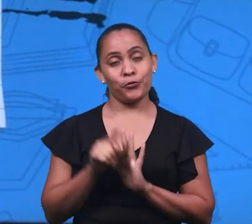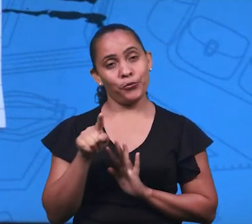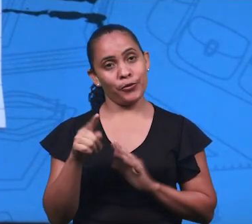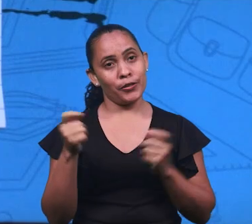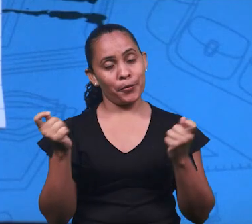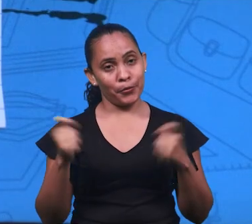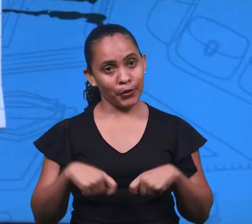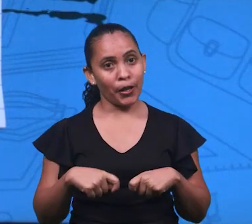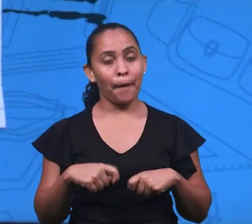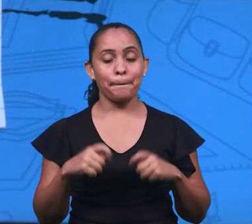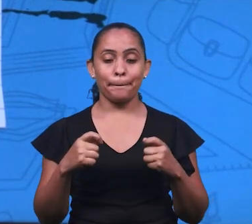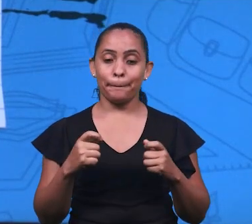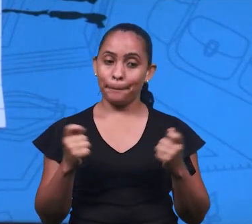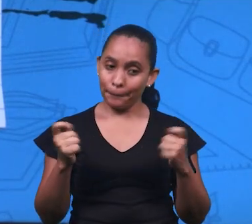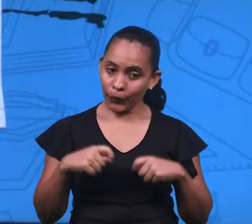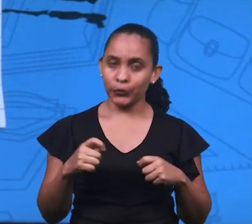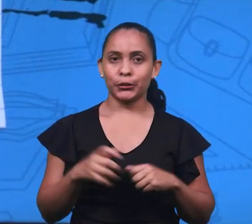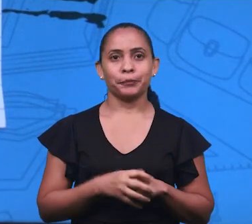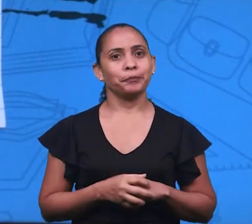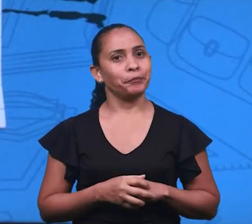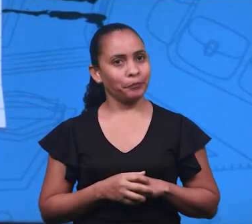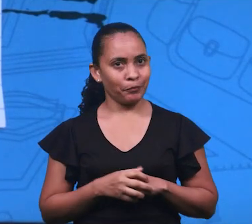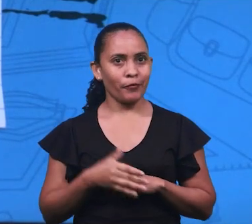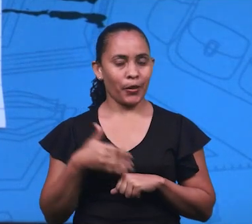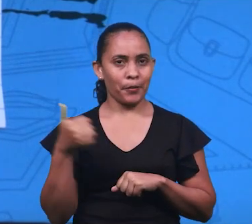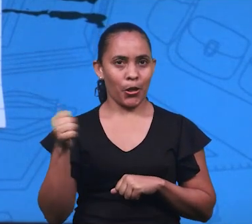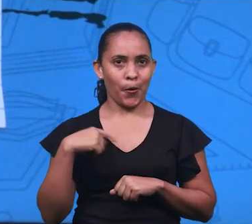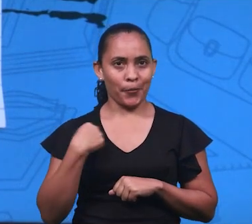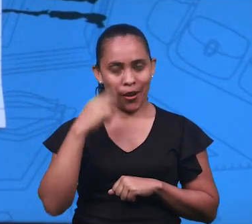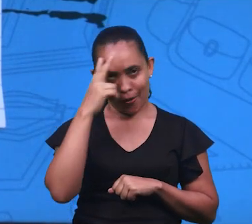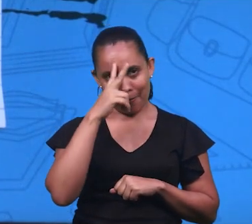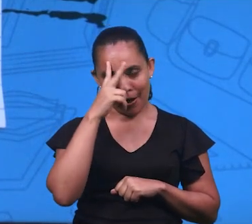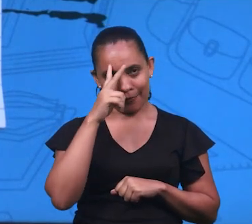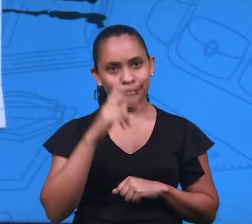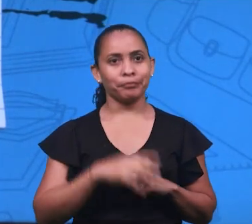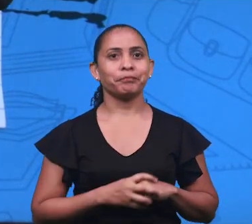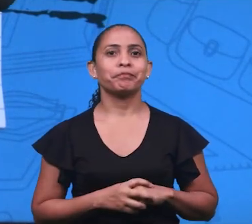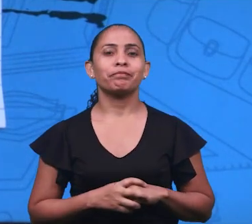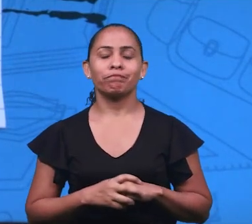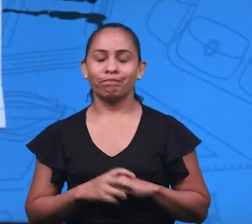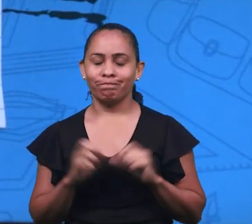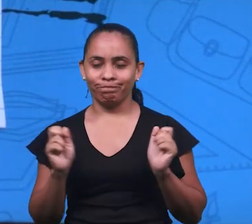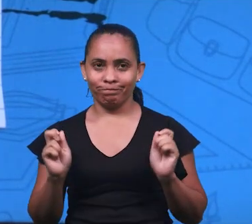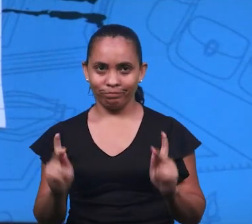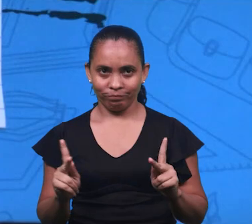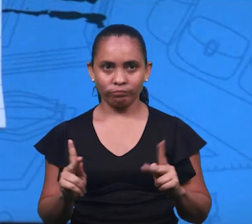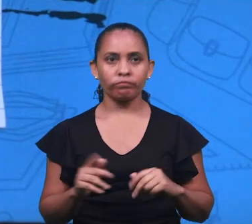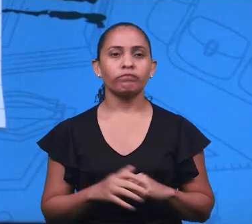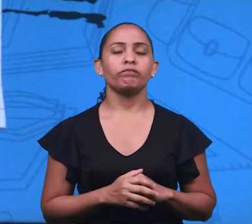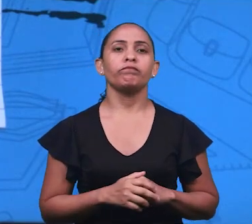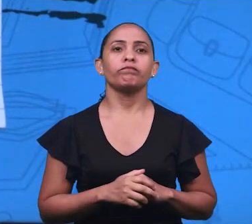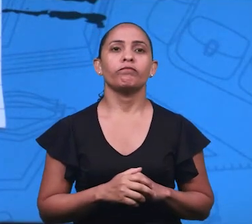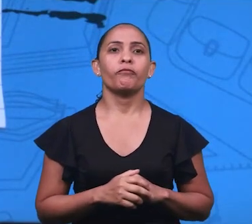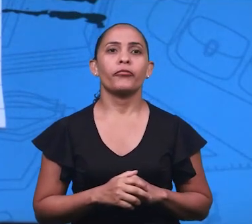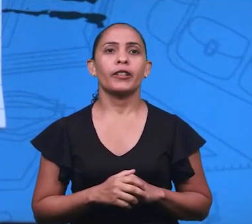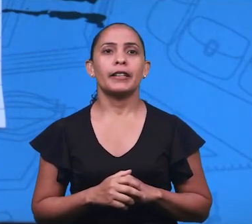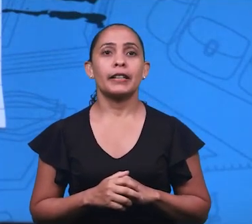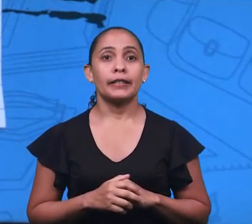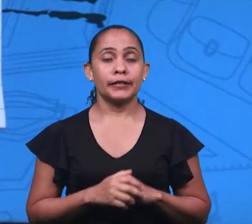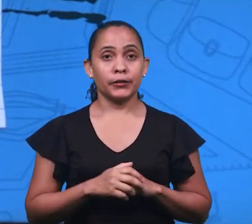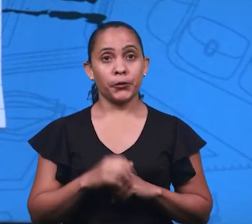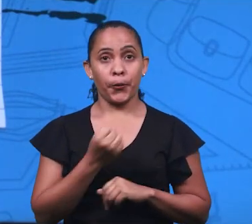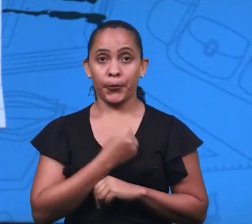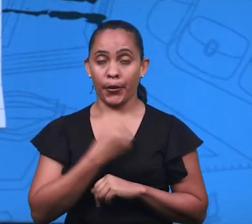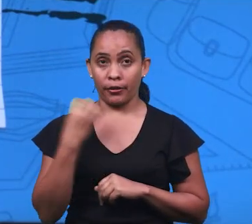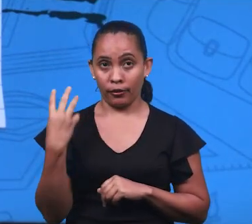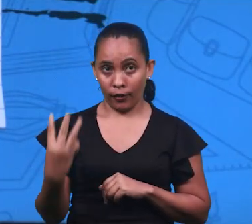puder, faz o registro, que é melhor, para a gente lembrar depois, ok? Então, vamos lá. Essa competência